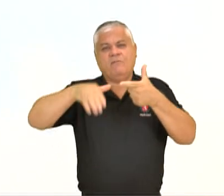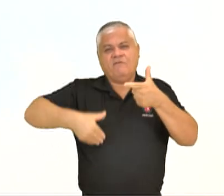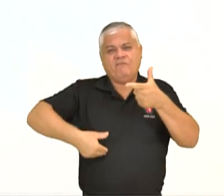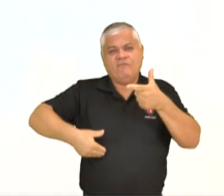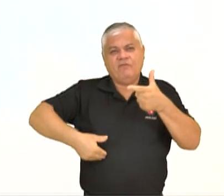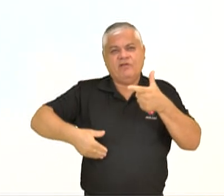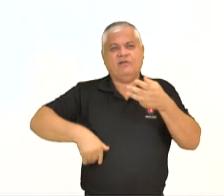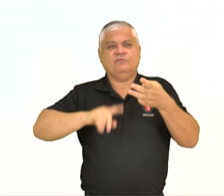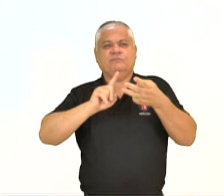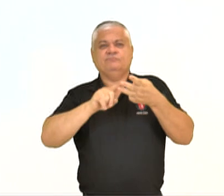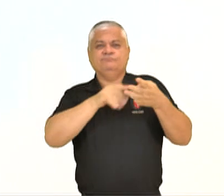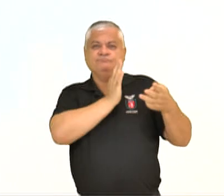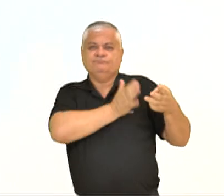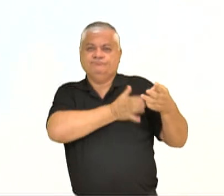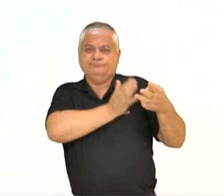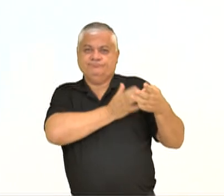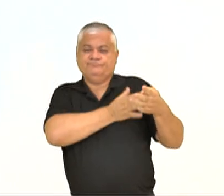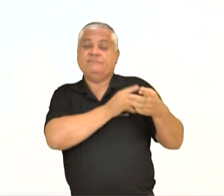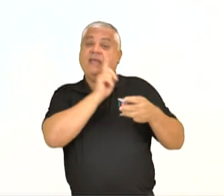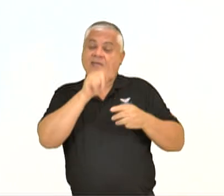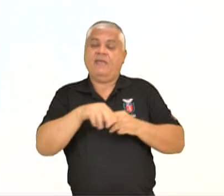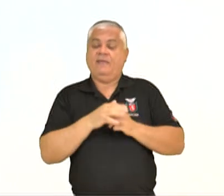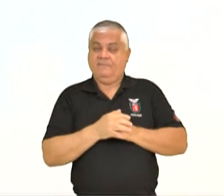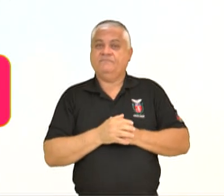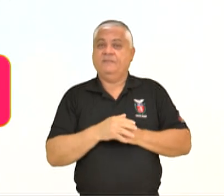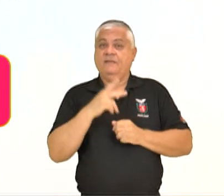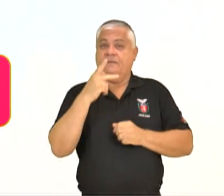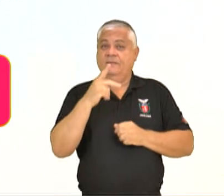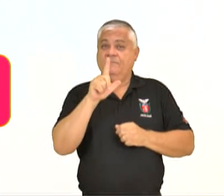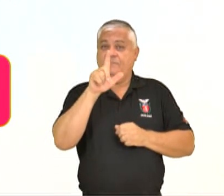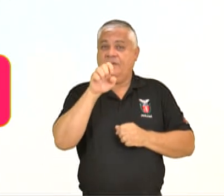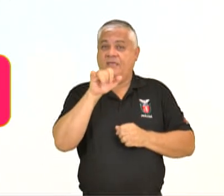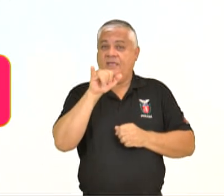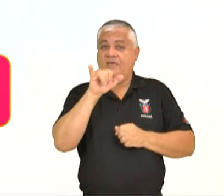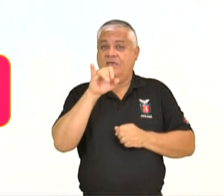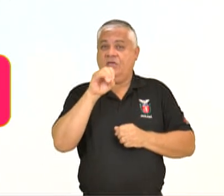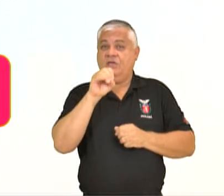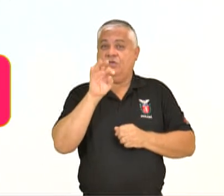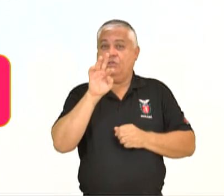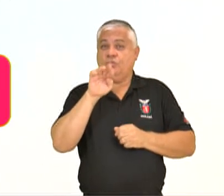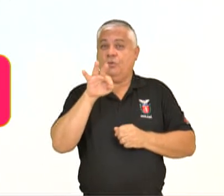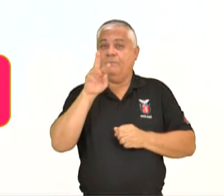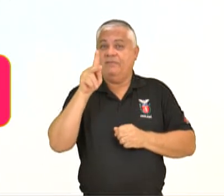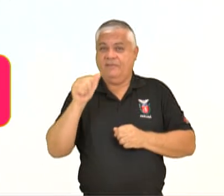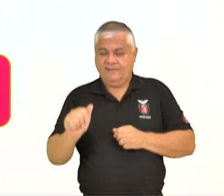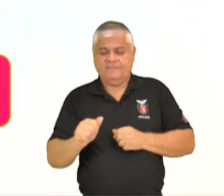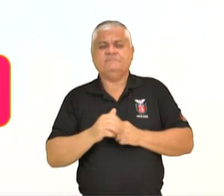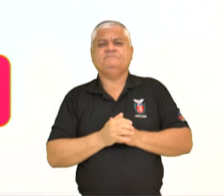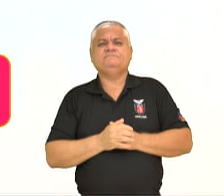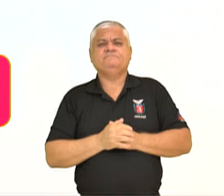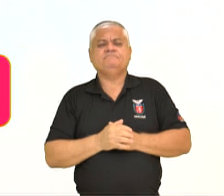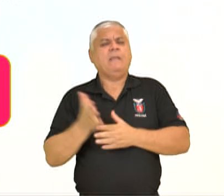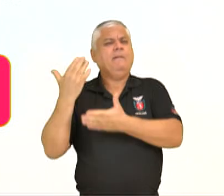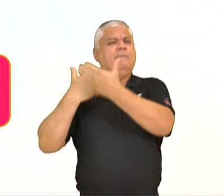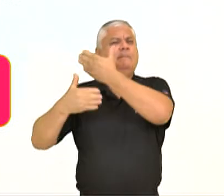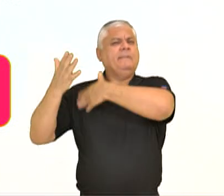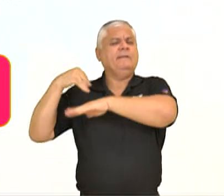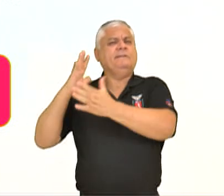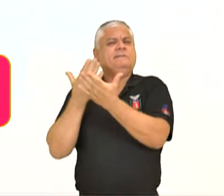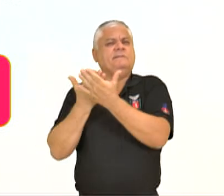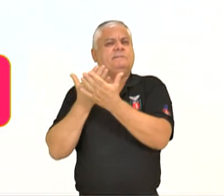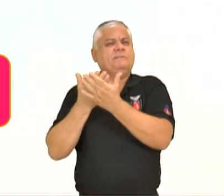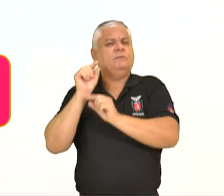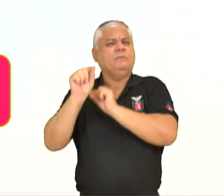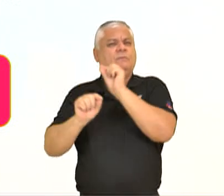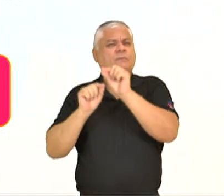esse exemplo aqui está um exemplo clássico de pleiotropia para vocês. A gente também comentou na aula passada de algumas